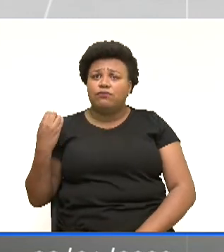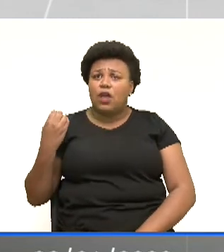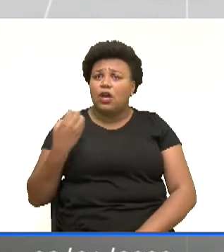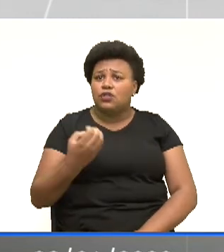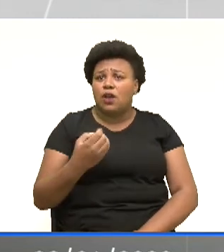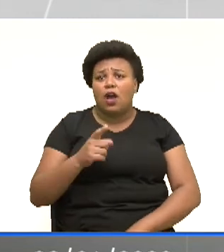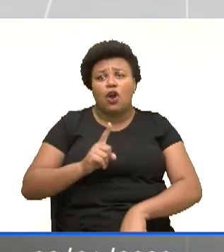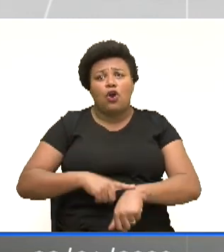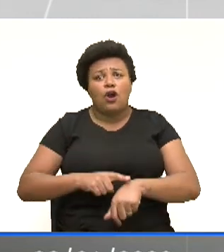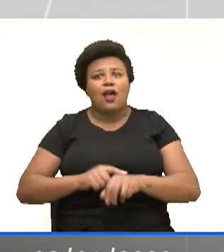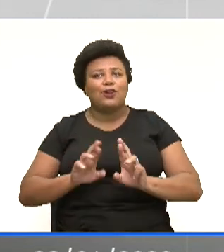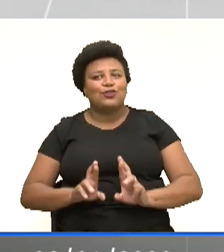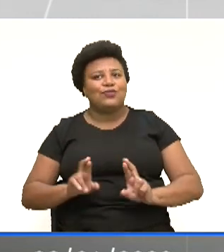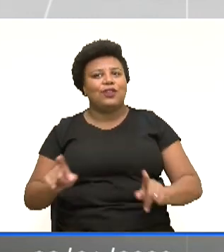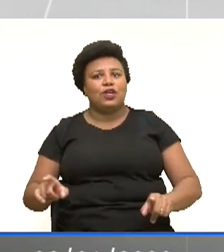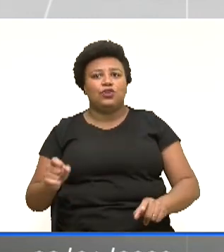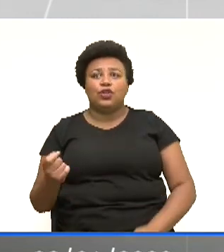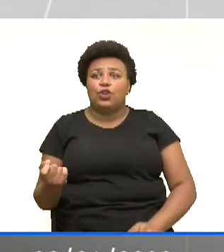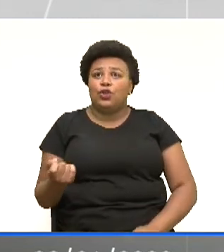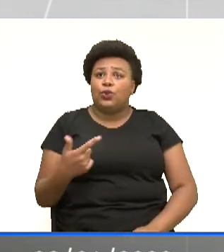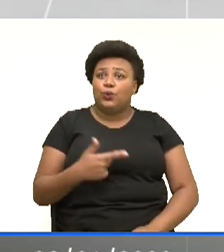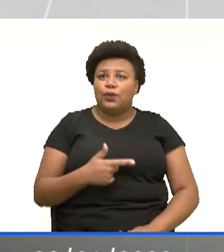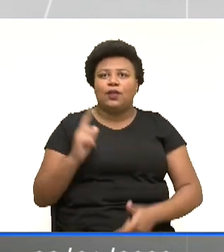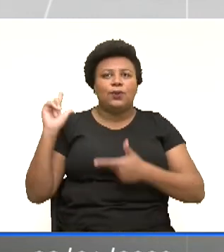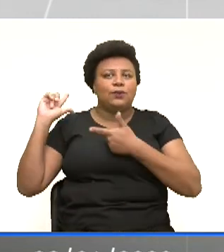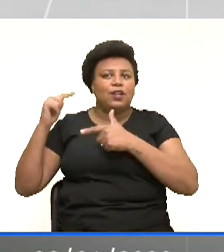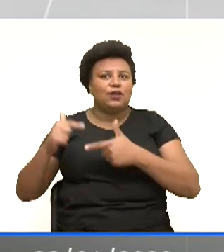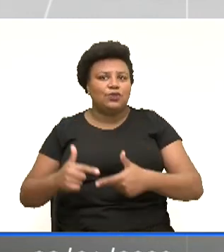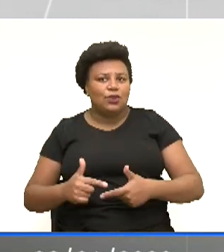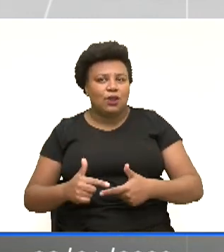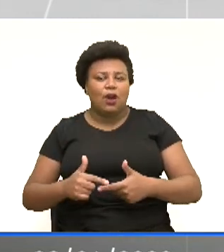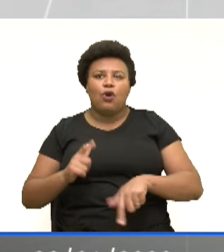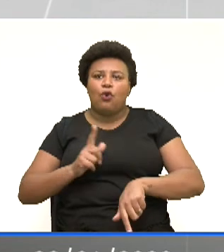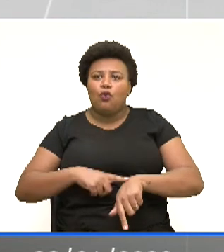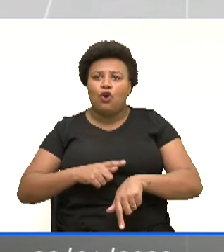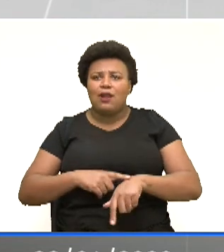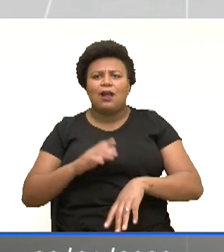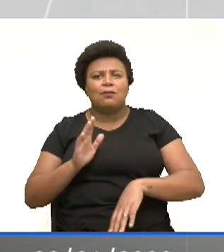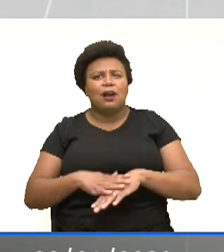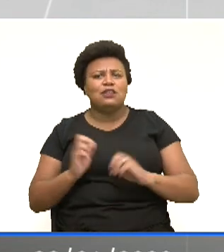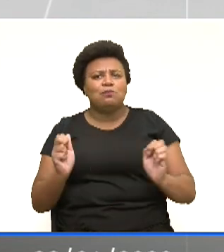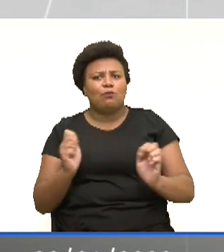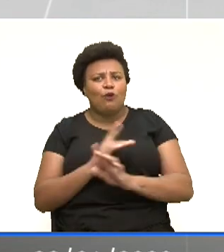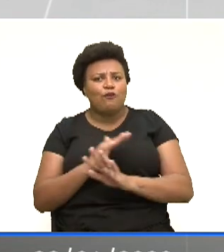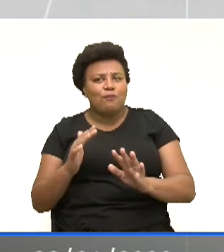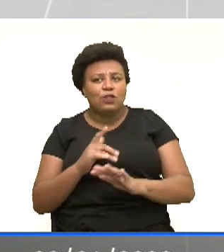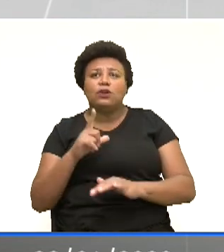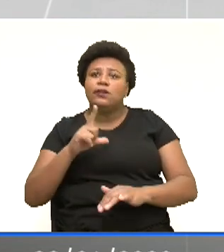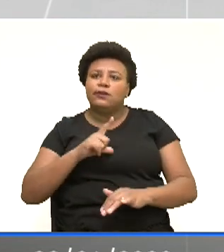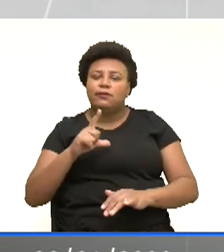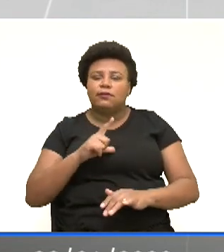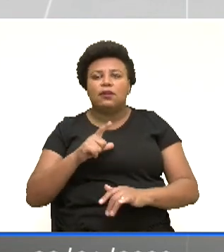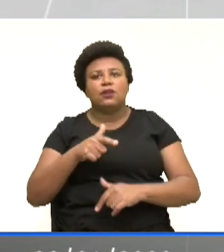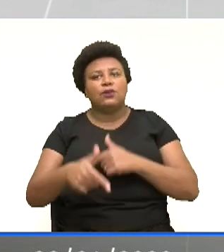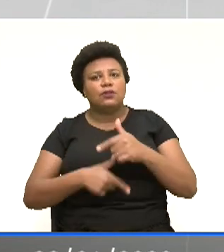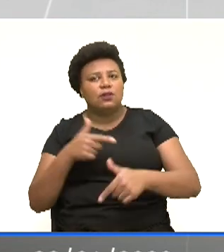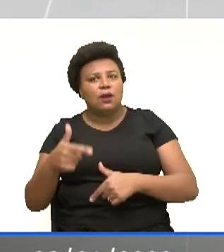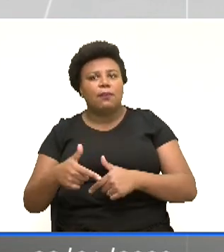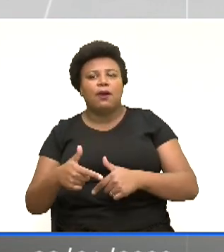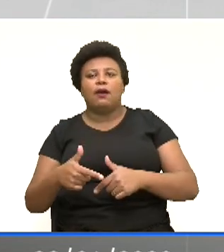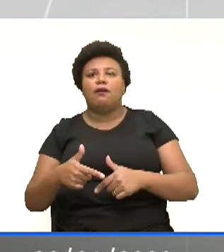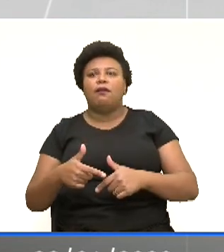em horários diferentes do que os horários convencionais e os horários de maior pico de movimento normais dos trabalhadores